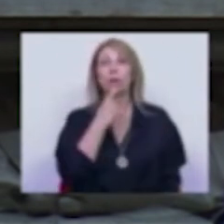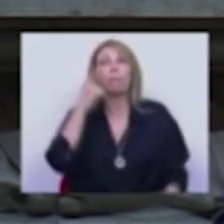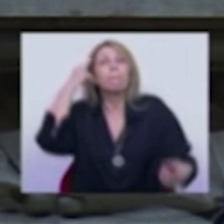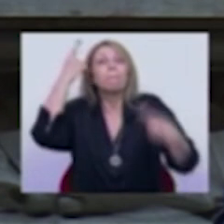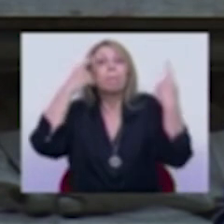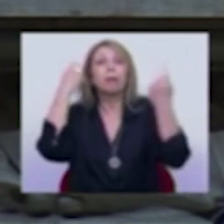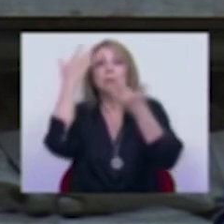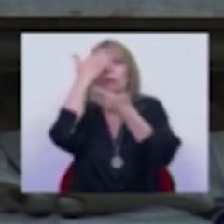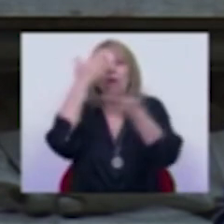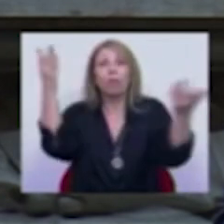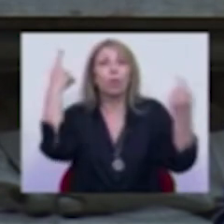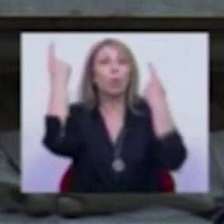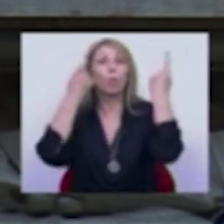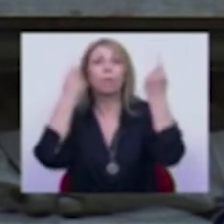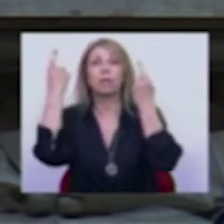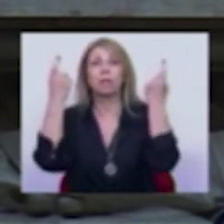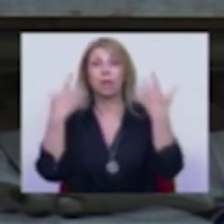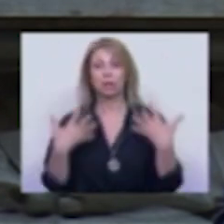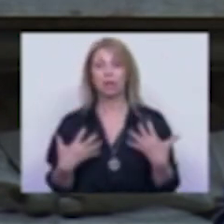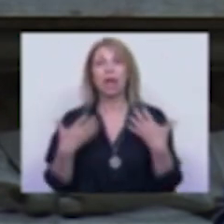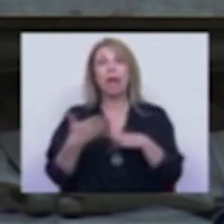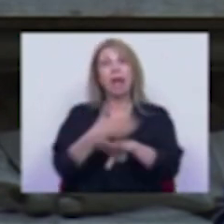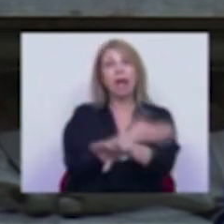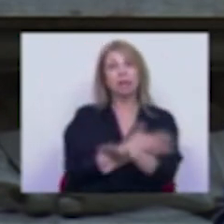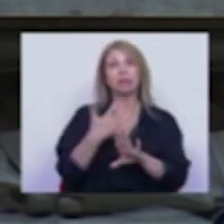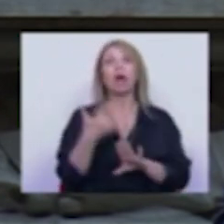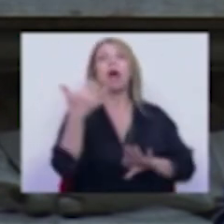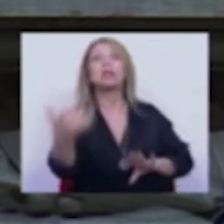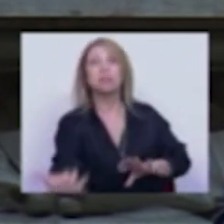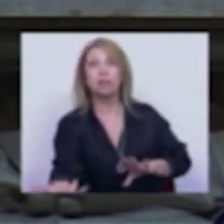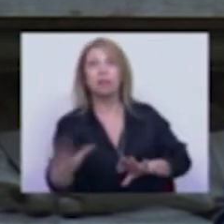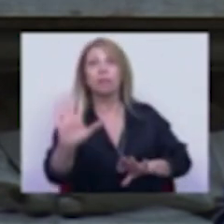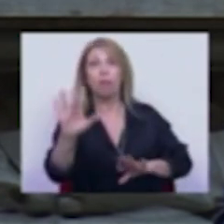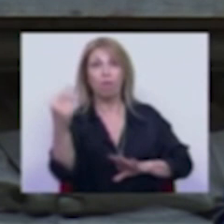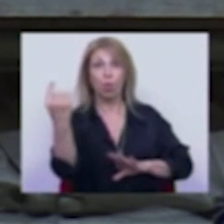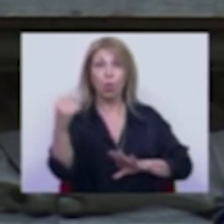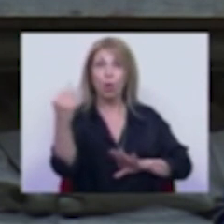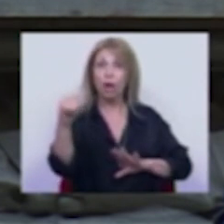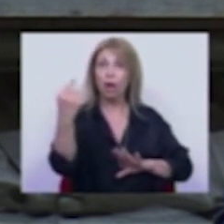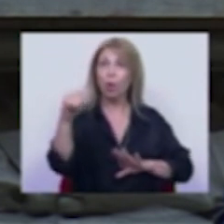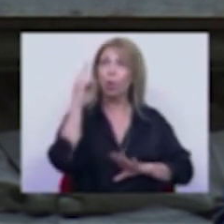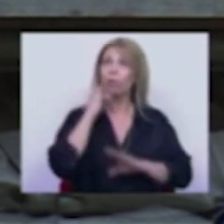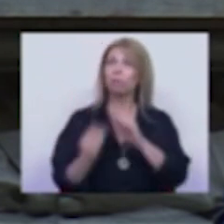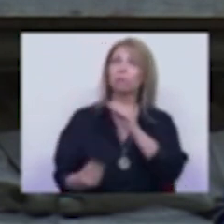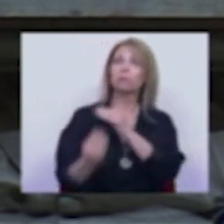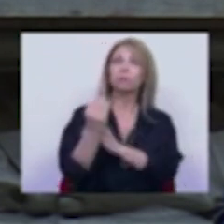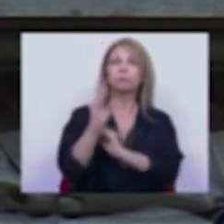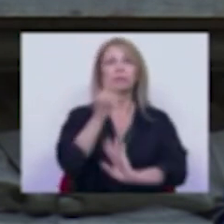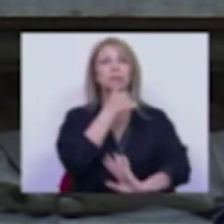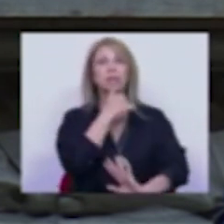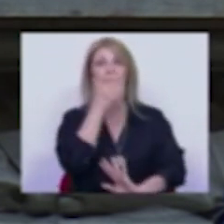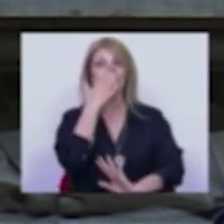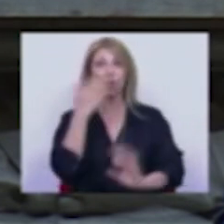antes e depois desse gesto, ele foi único, singular e decisivo. Sem ele não haveria hoje